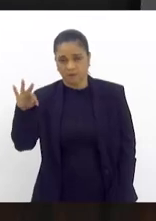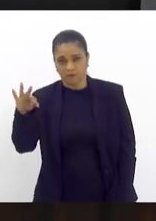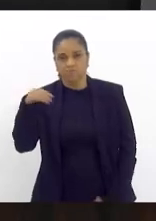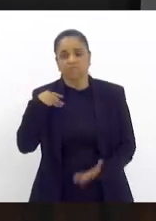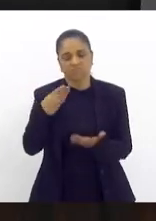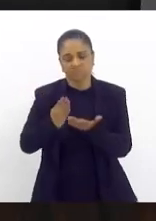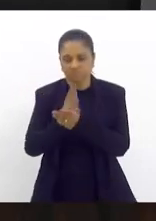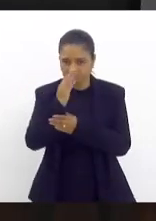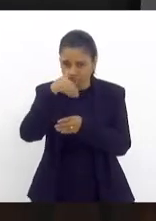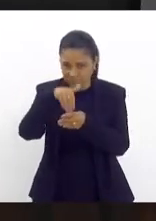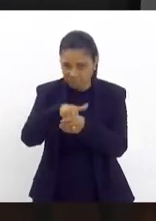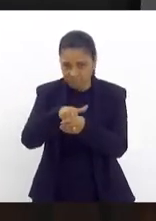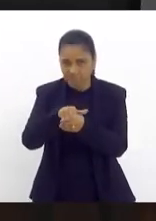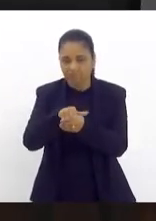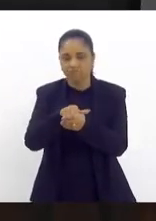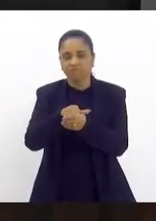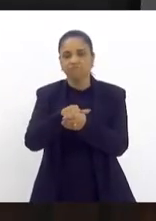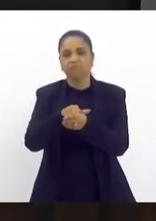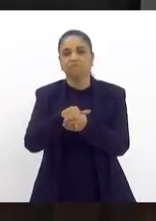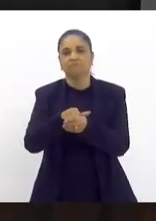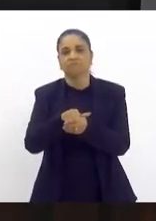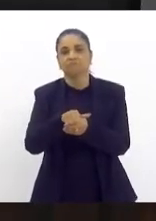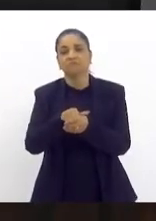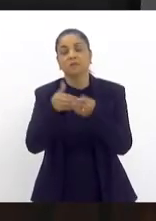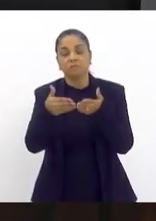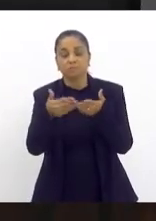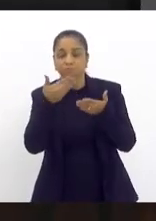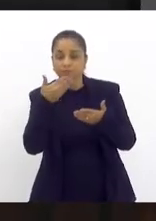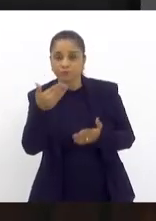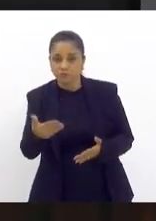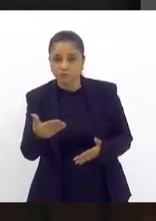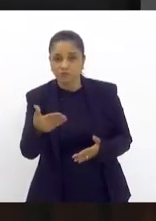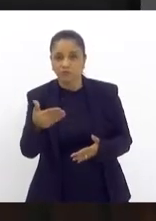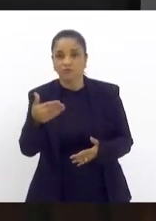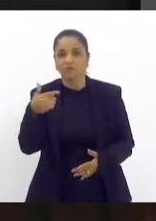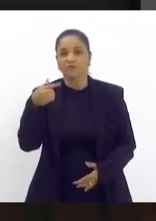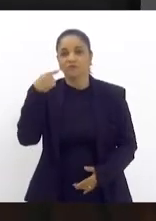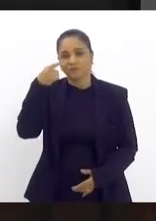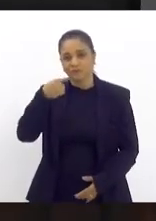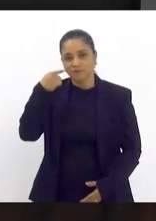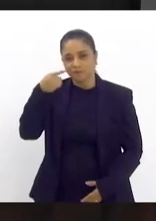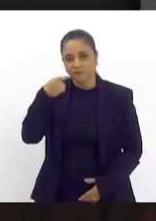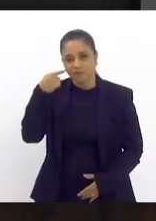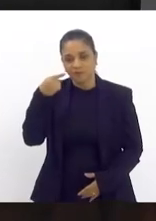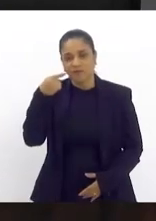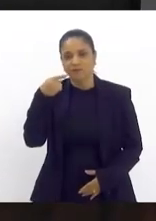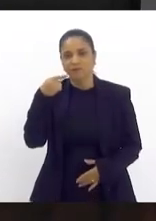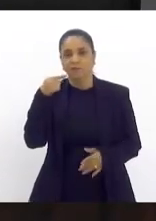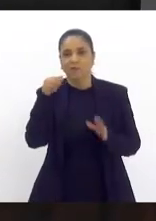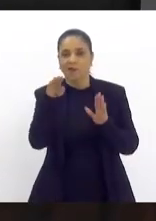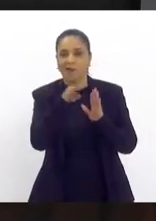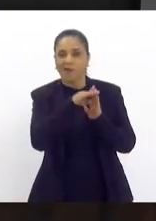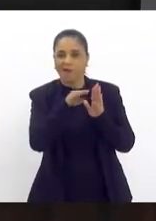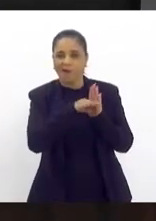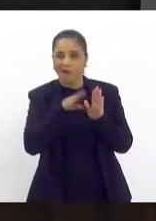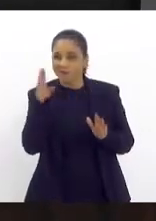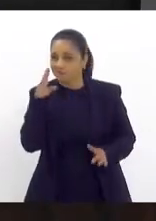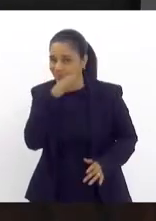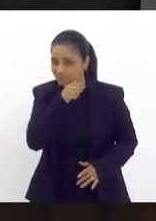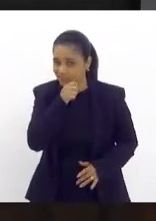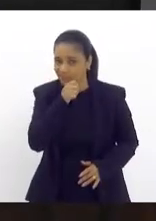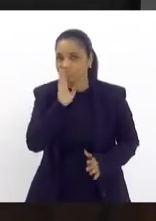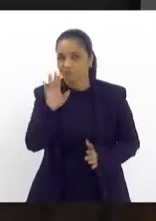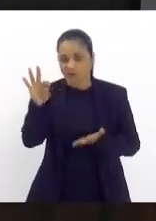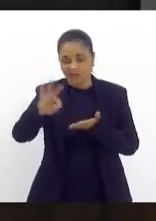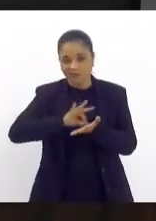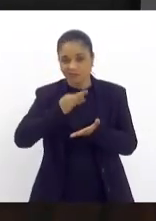aprovado. Pela ordem, pedindo a Vossa Excelência que seja pela ordem breve, porque já temos os inscritos